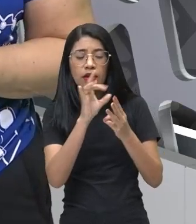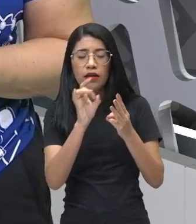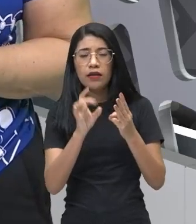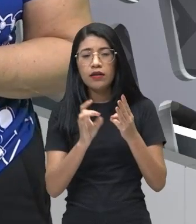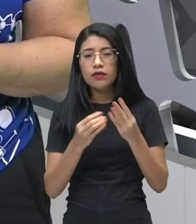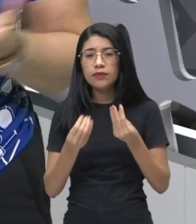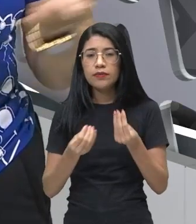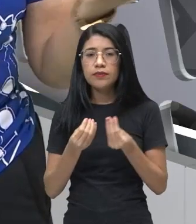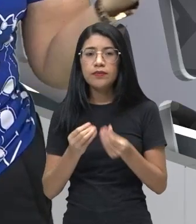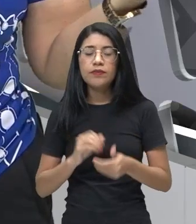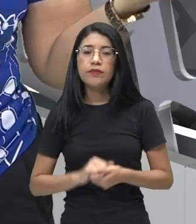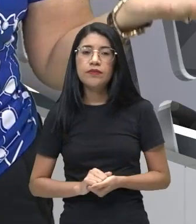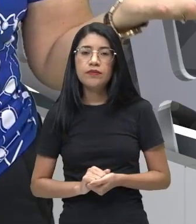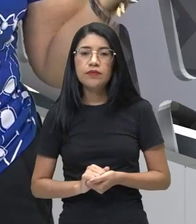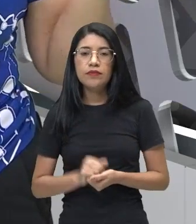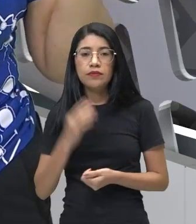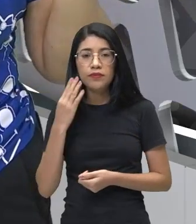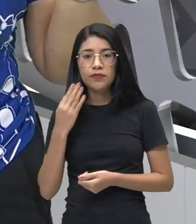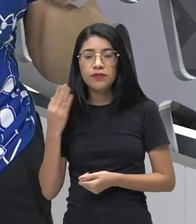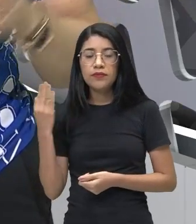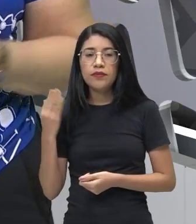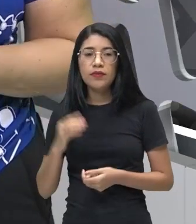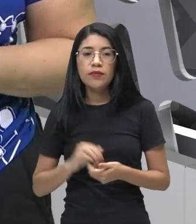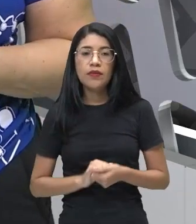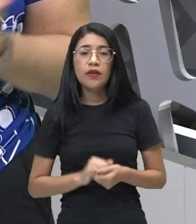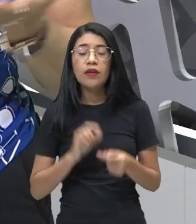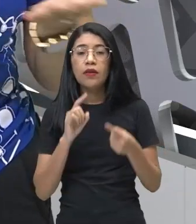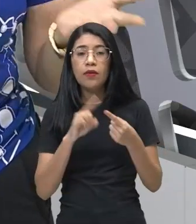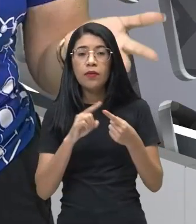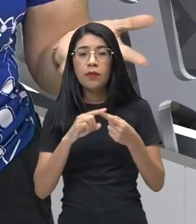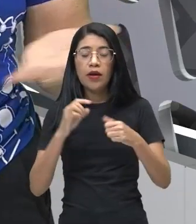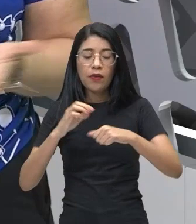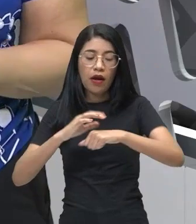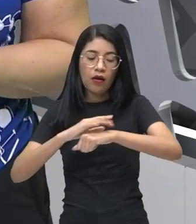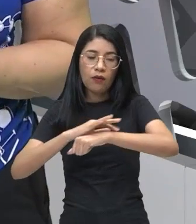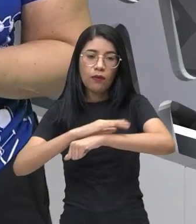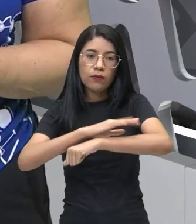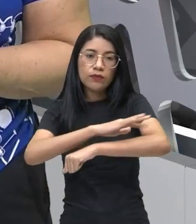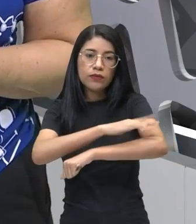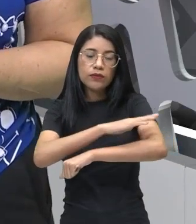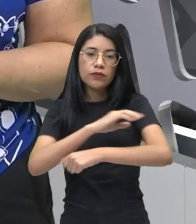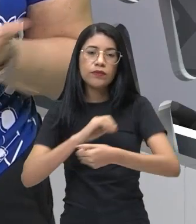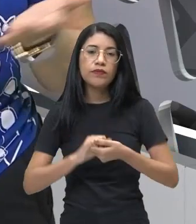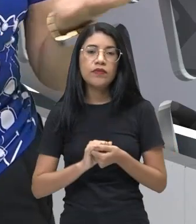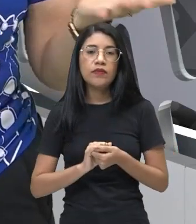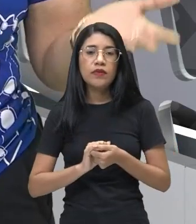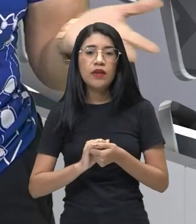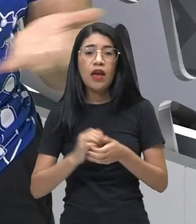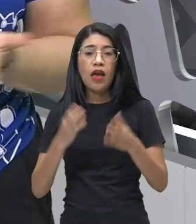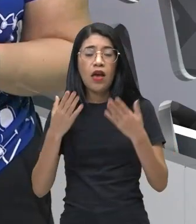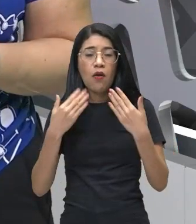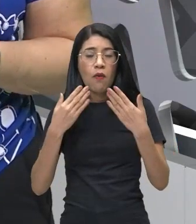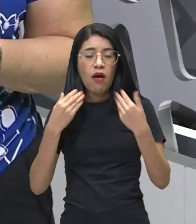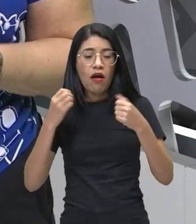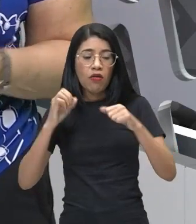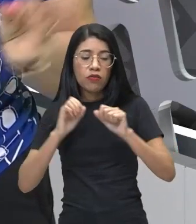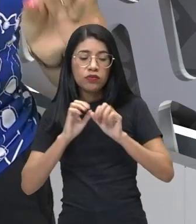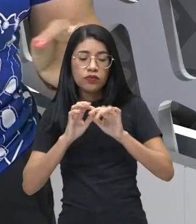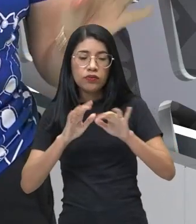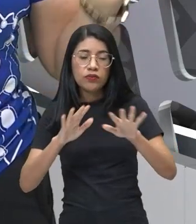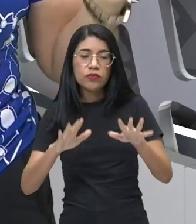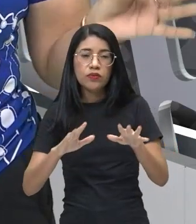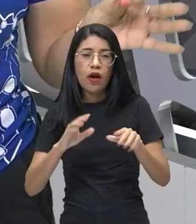deles. Olha aí, o primeiro, que é a condução, é a propagação de calor em que a